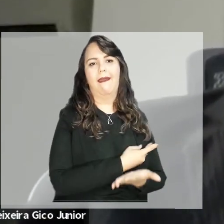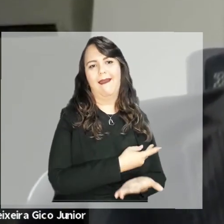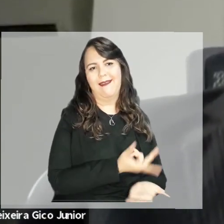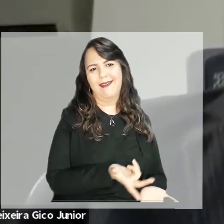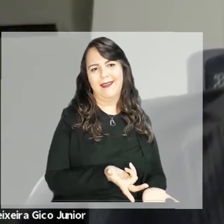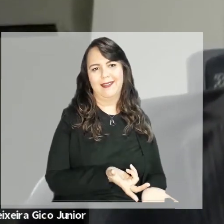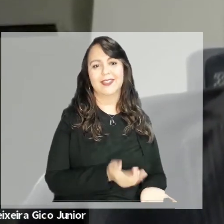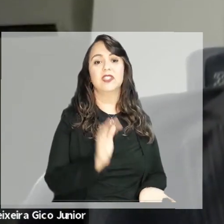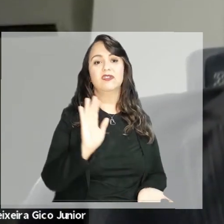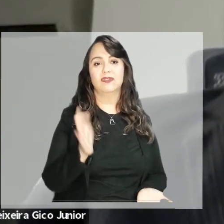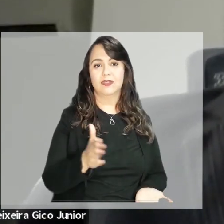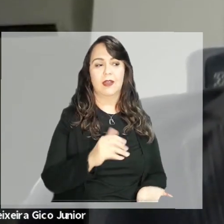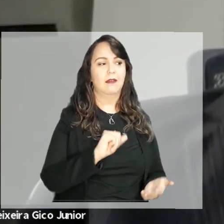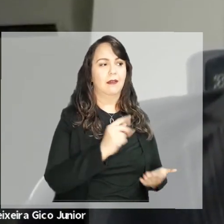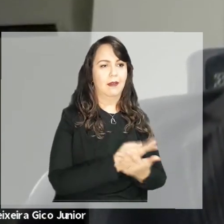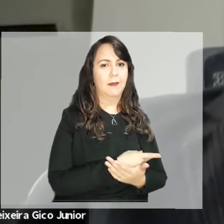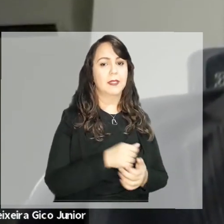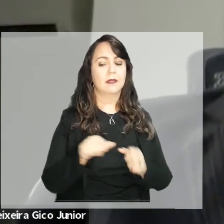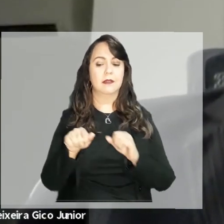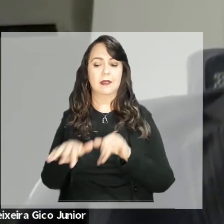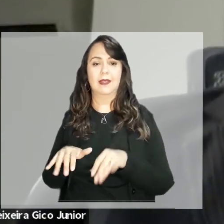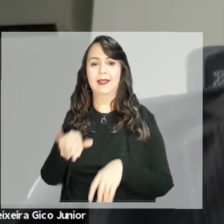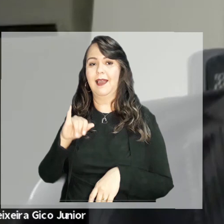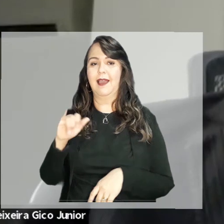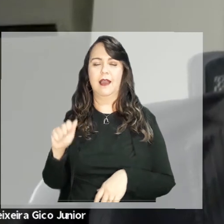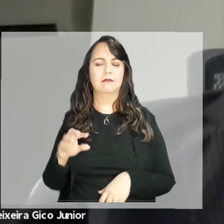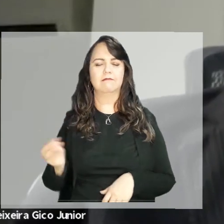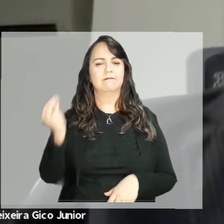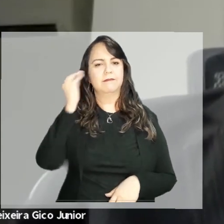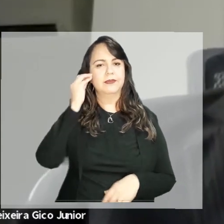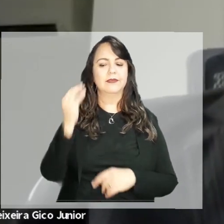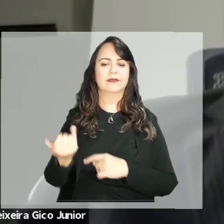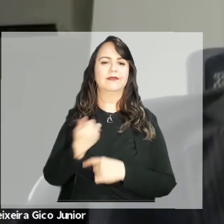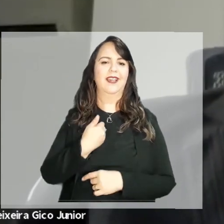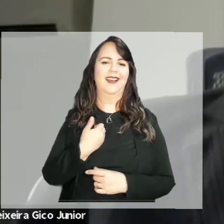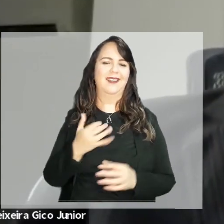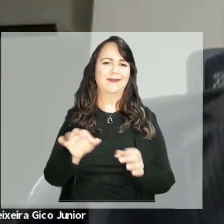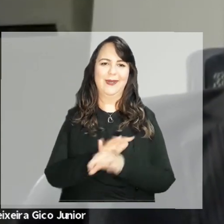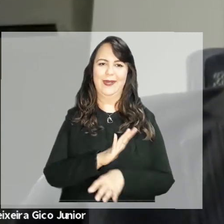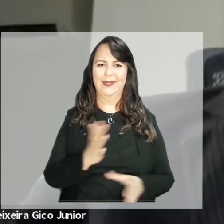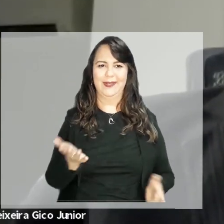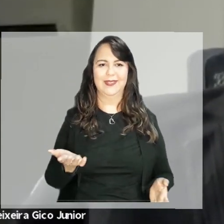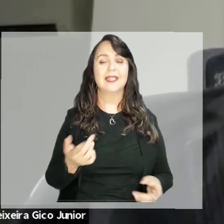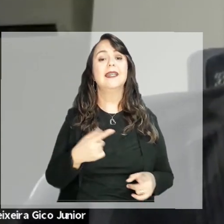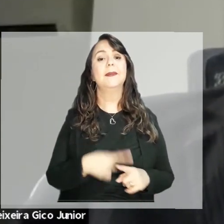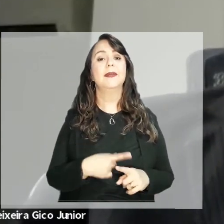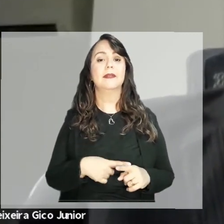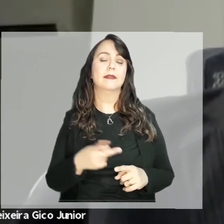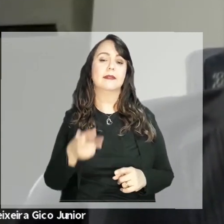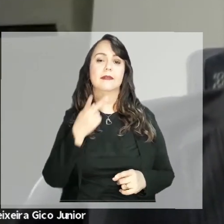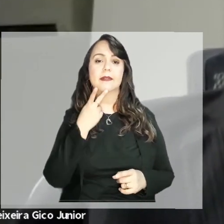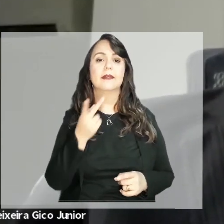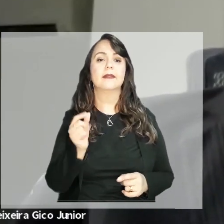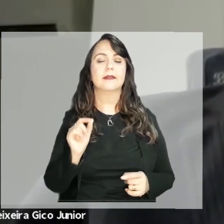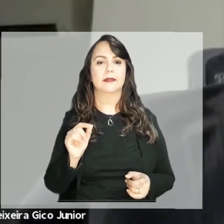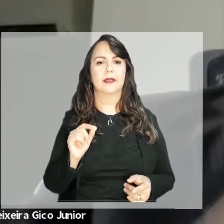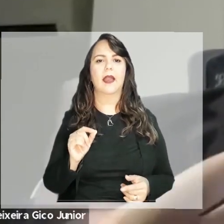do comitê, que eles chamam de enviesado, da inteligência artificial. Só que, se eles falam